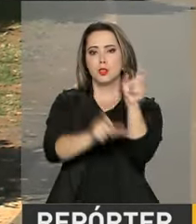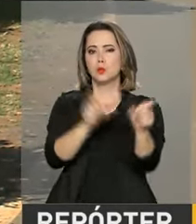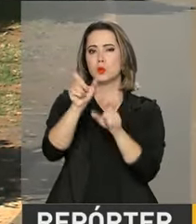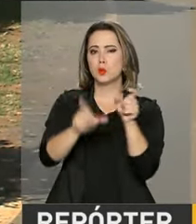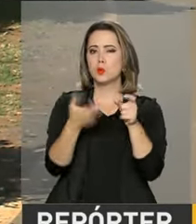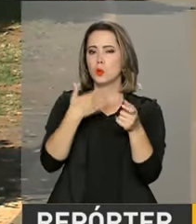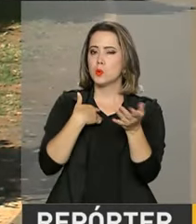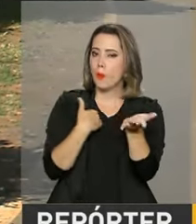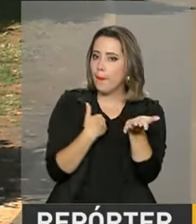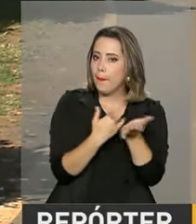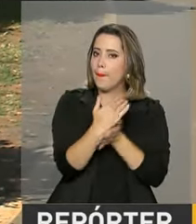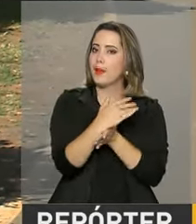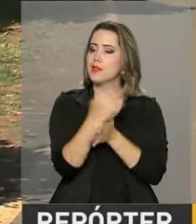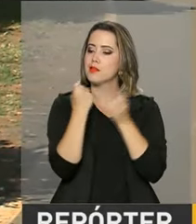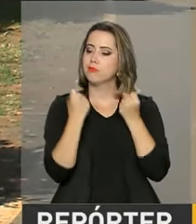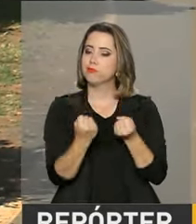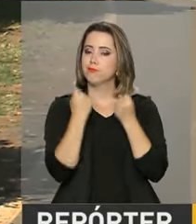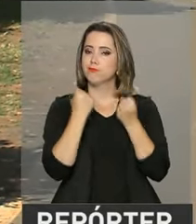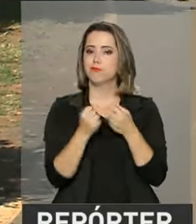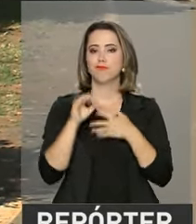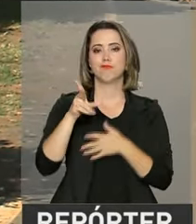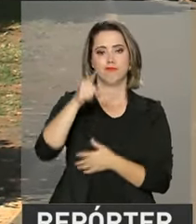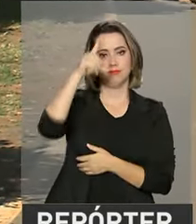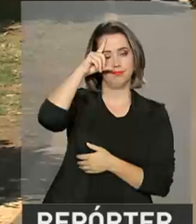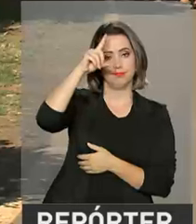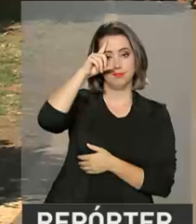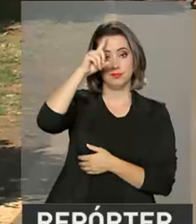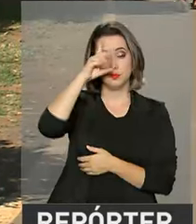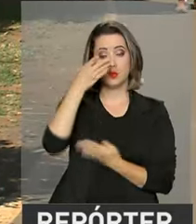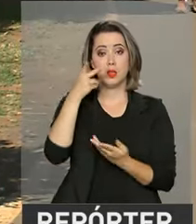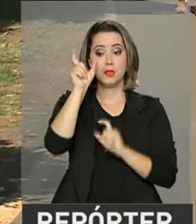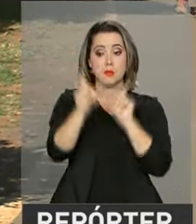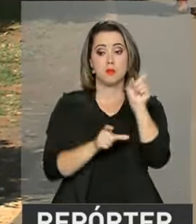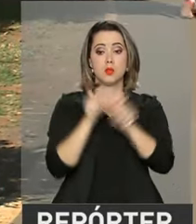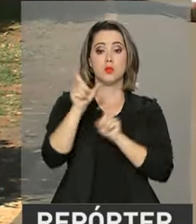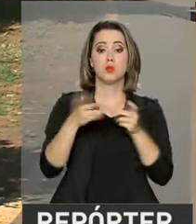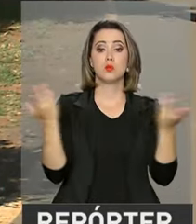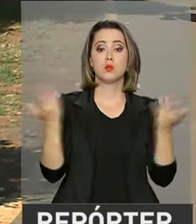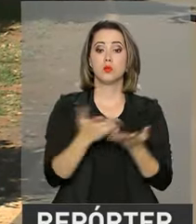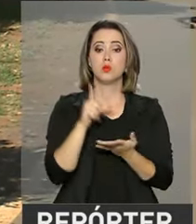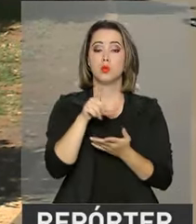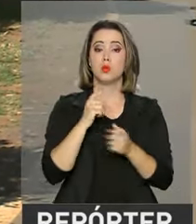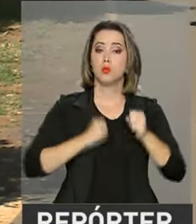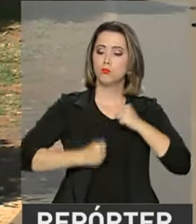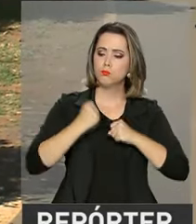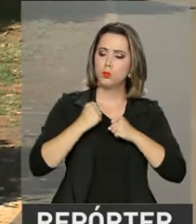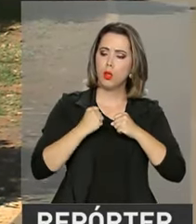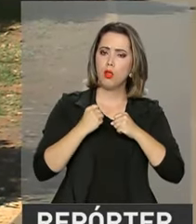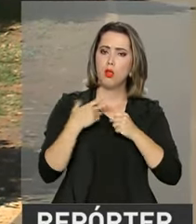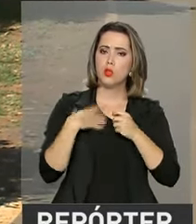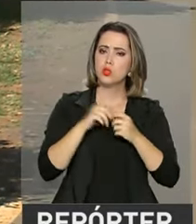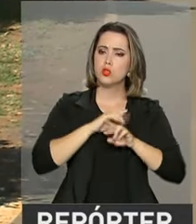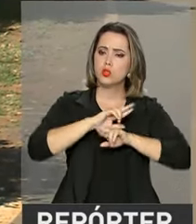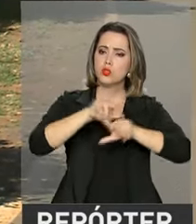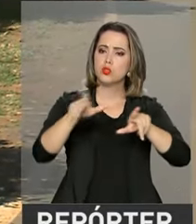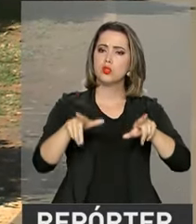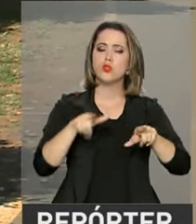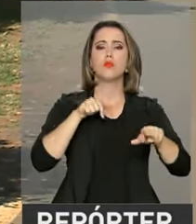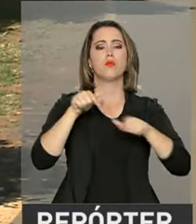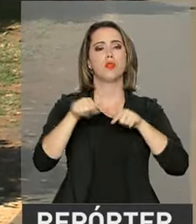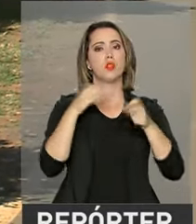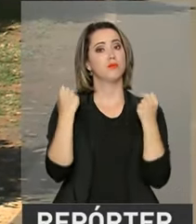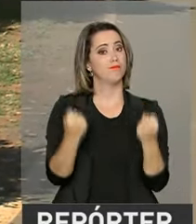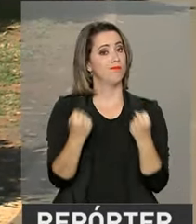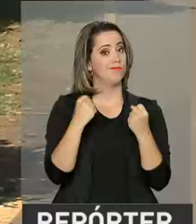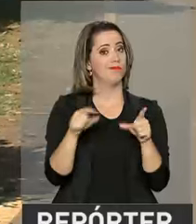incluir o exercício físico no dia a dia a quantidade de pessoas que praticam atividade no tempo livre aumentou